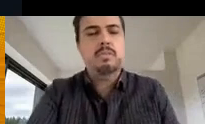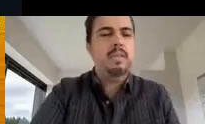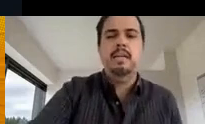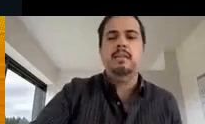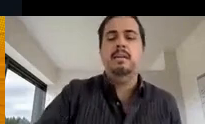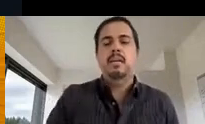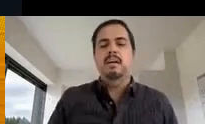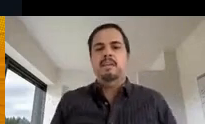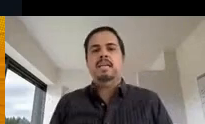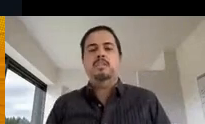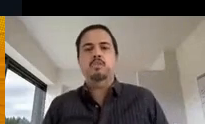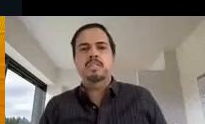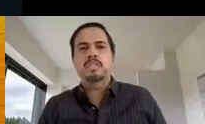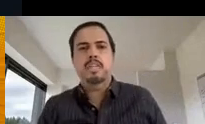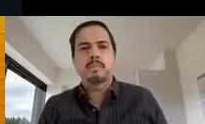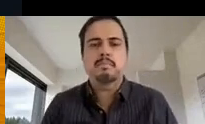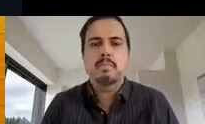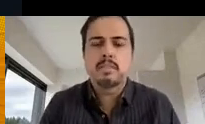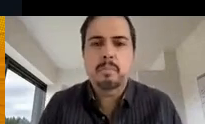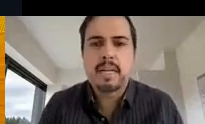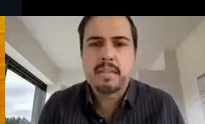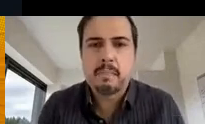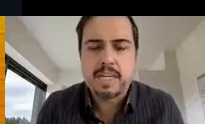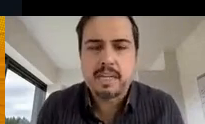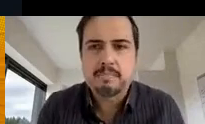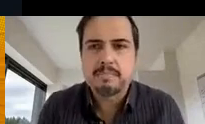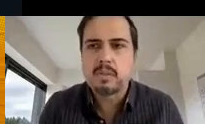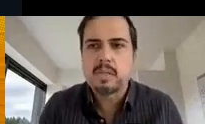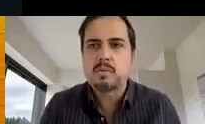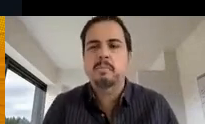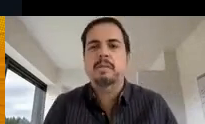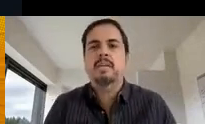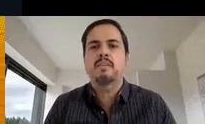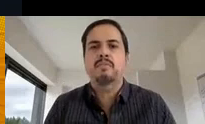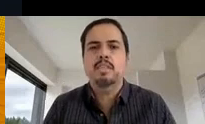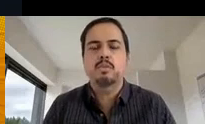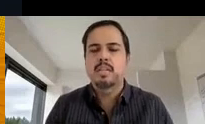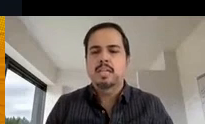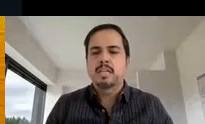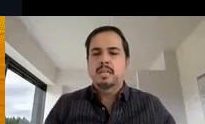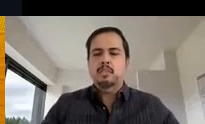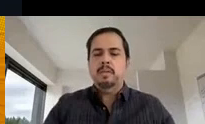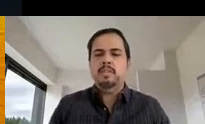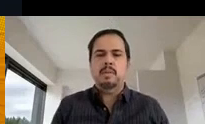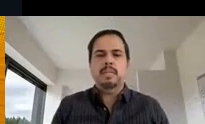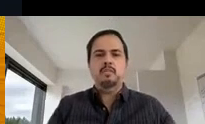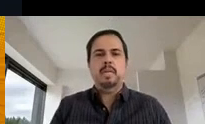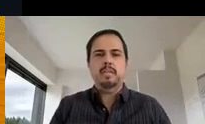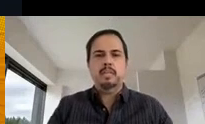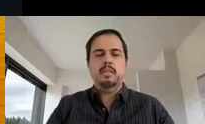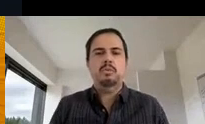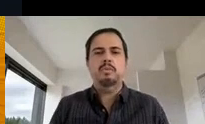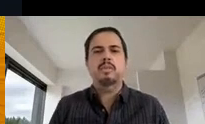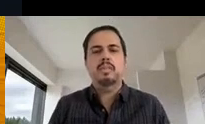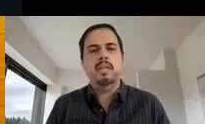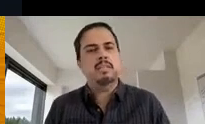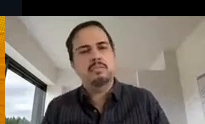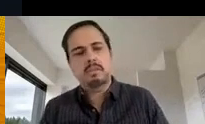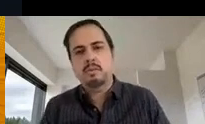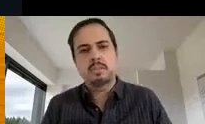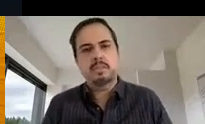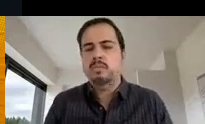de tá na mão de Deus, que Deus vai querer. Cara, isso se chama esperança mágica. Notem isso aí também, ninguém fala disso. Esperança mágica é aquela